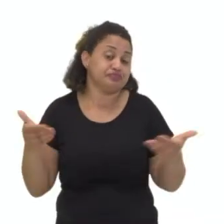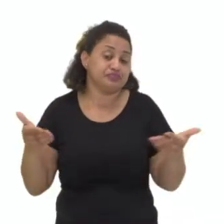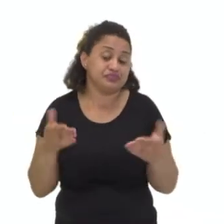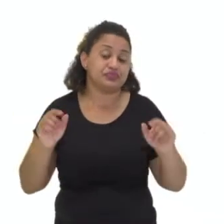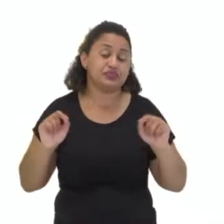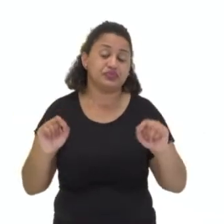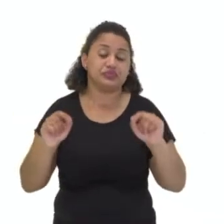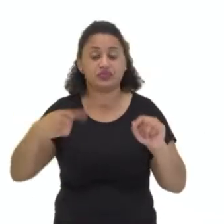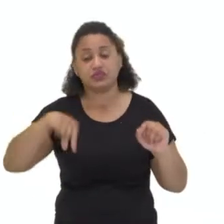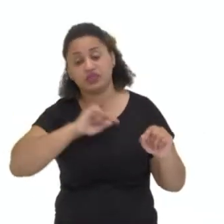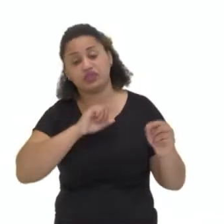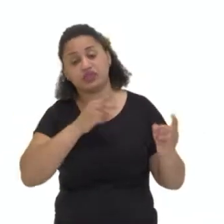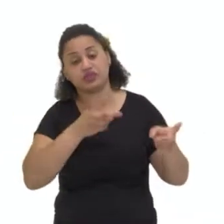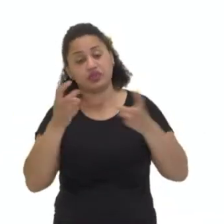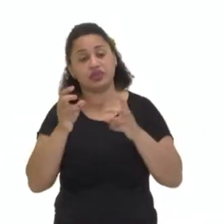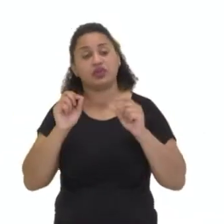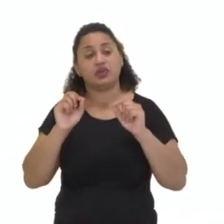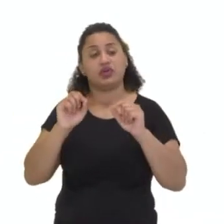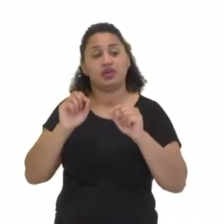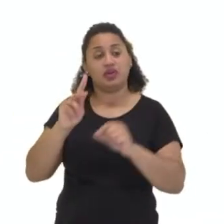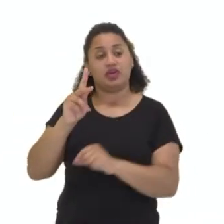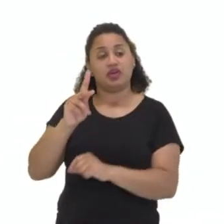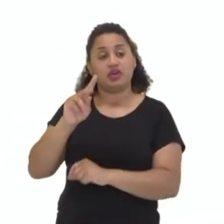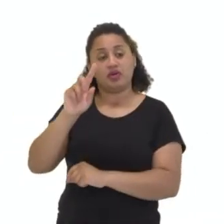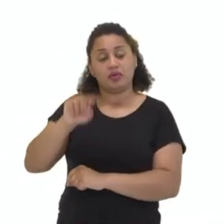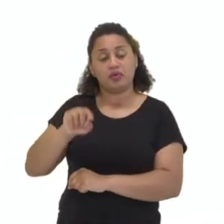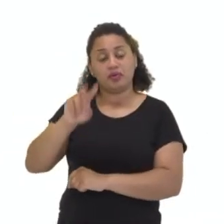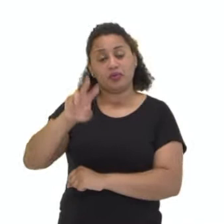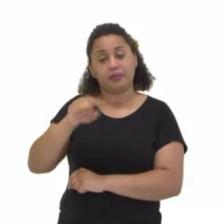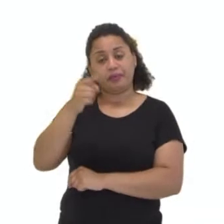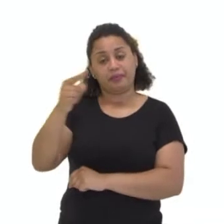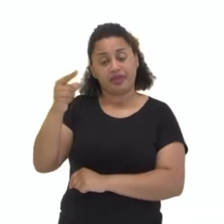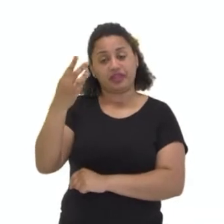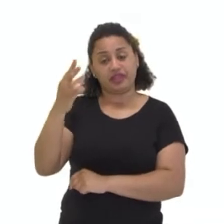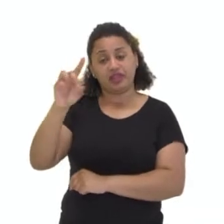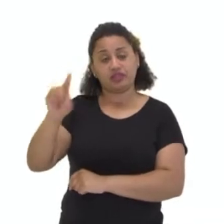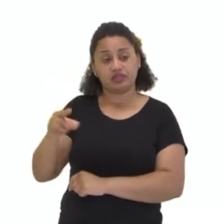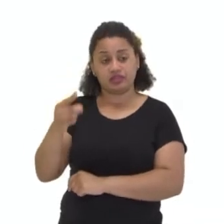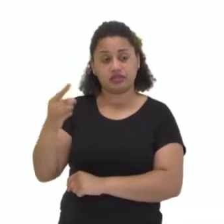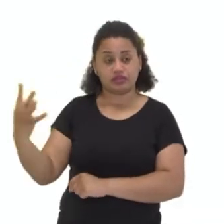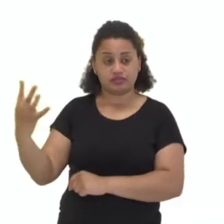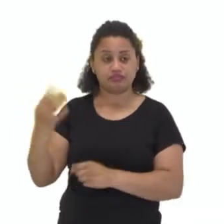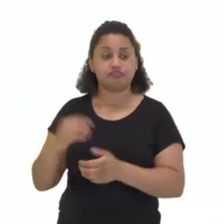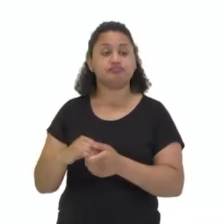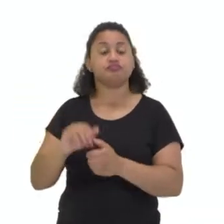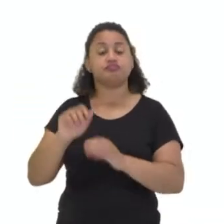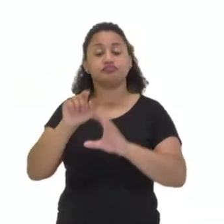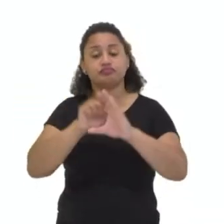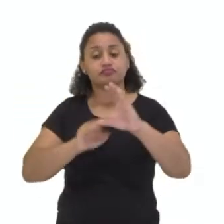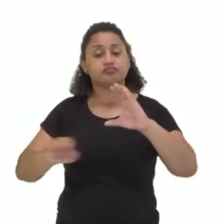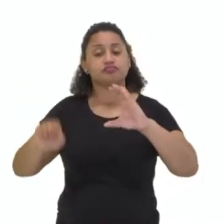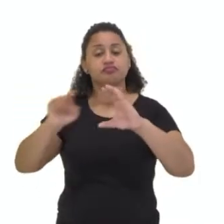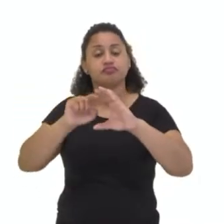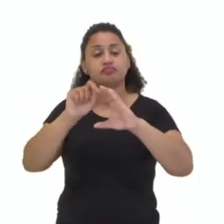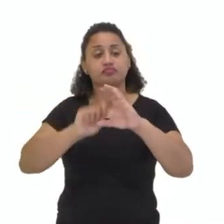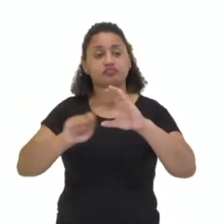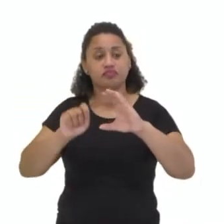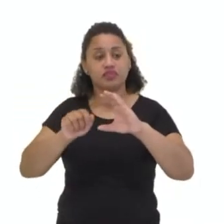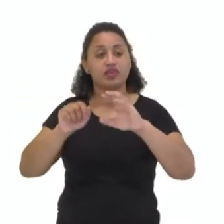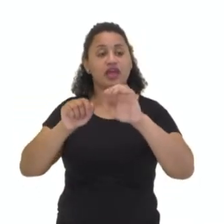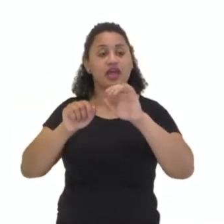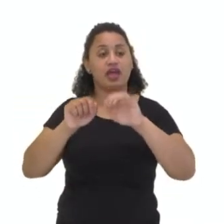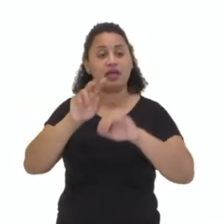vamos considerar o π como 3,14. Então a área do círculo vai ser πr ao